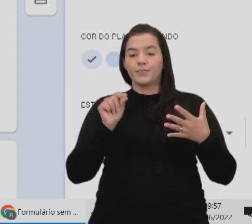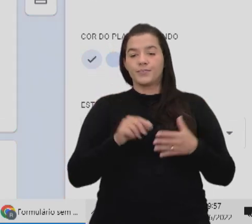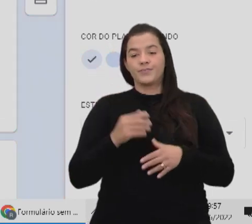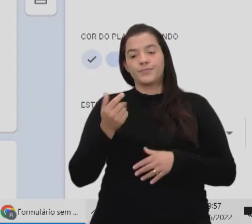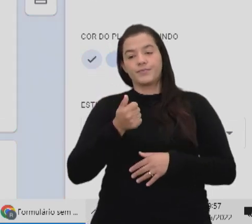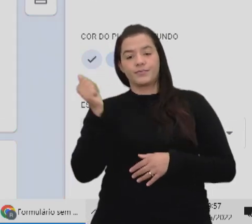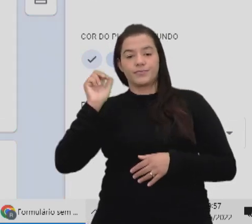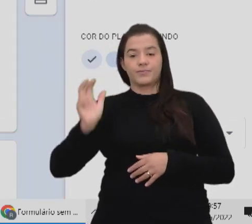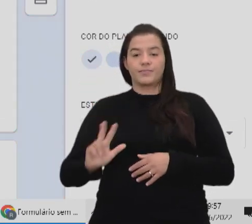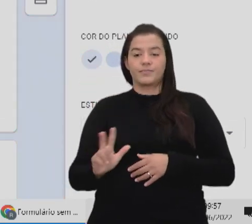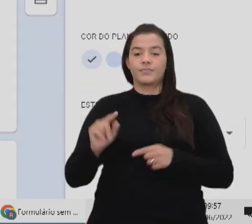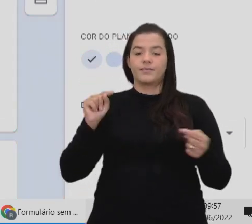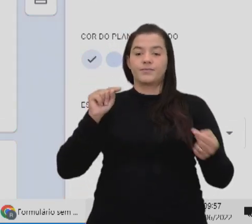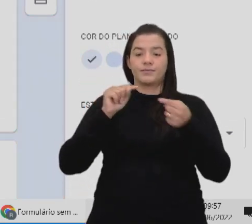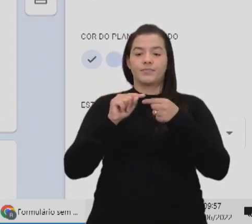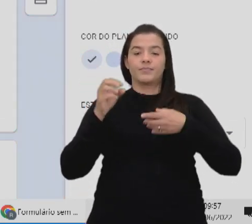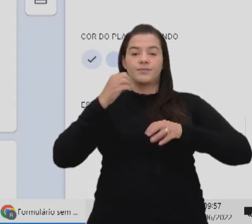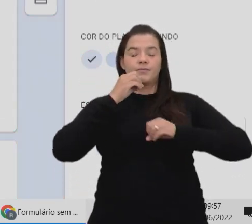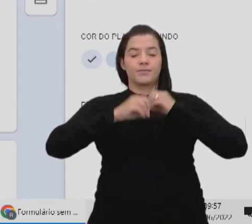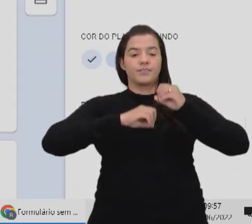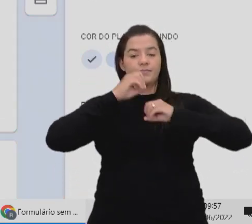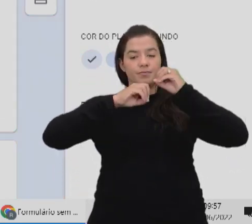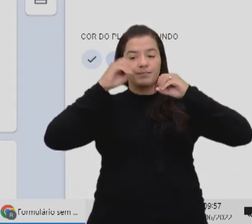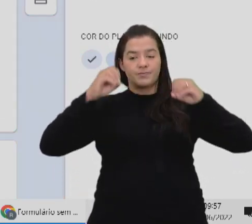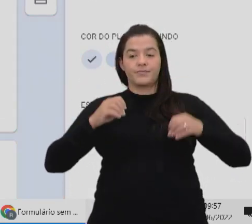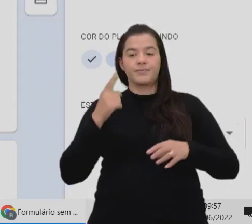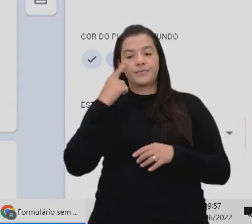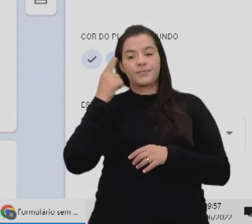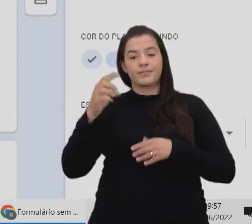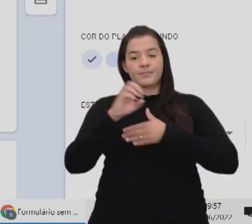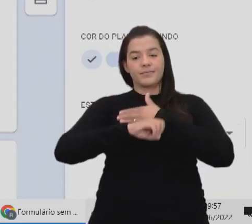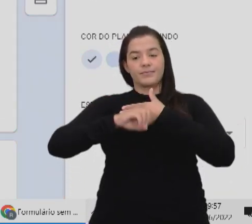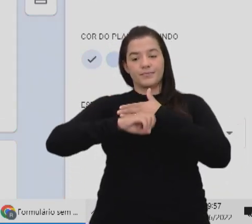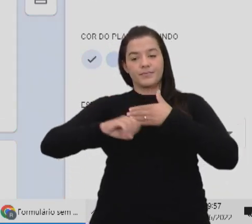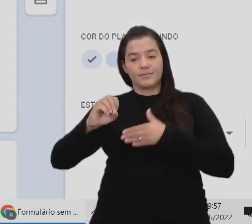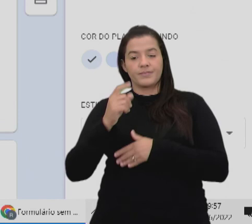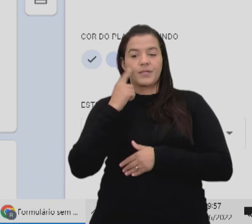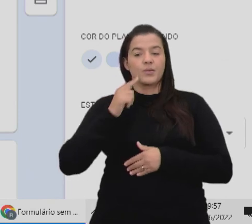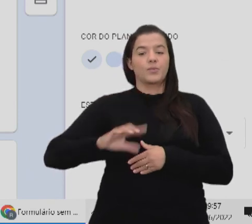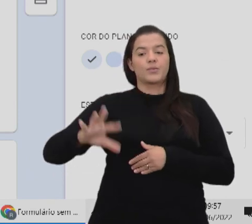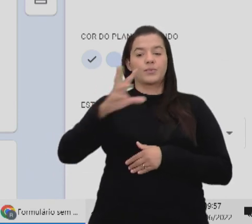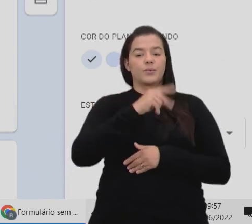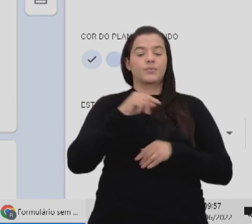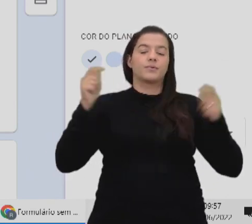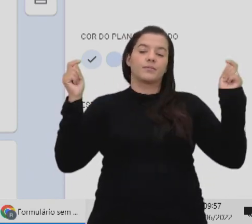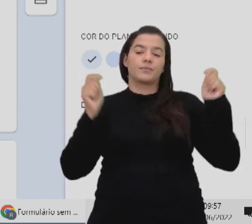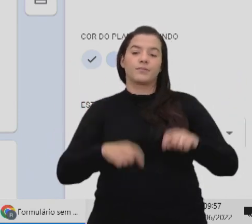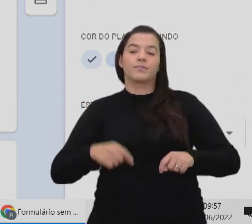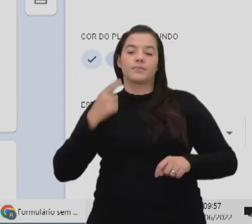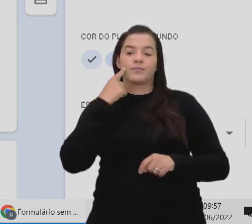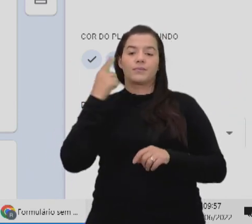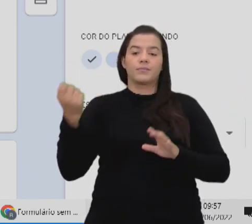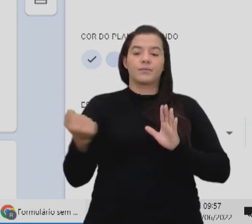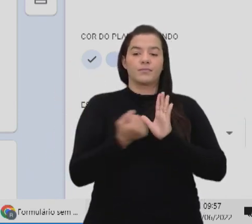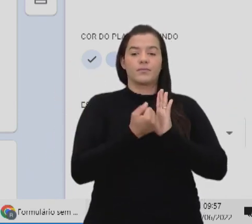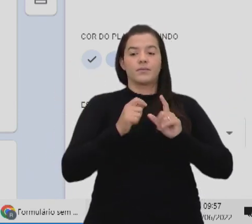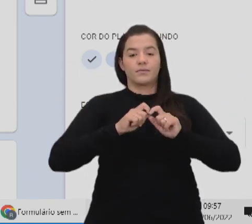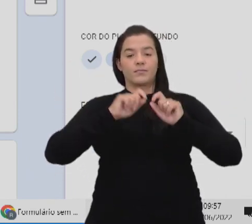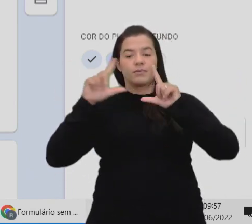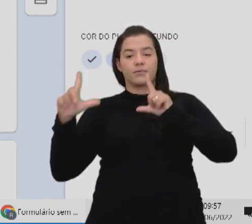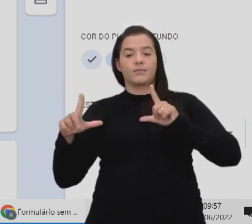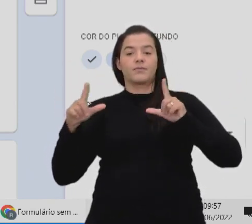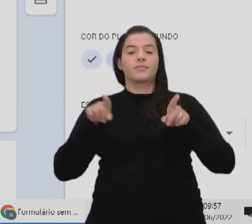quero azulzinho, porque azulzinho é a cor do centro de mídias. Coloco azulzinho. Legal. Ele pode pôr imagem também. Aqui a gente tem questão de direitos autorais, eu não vou entrar em imagens. Sim. Mas ele